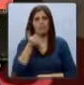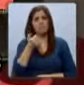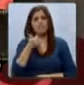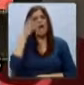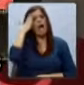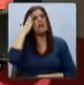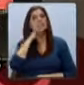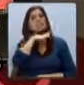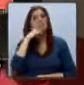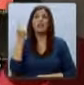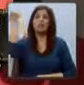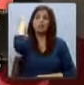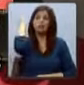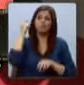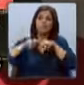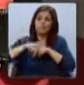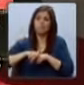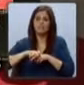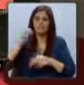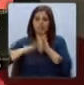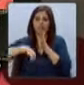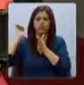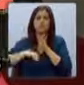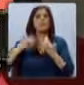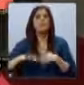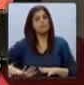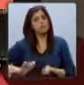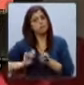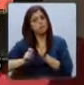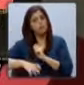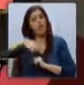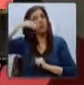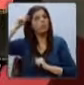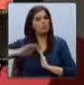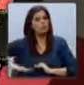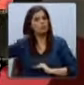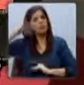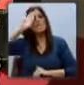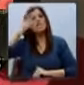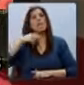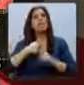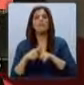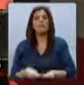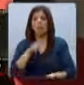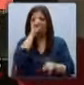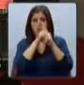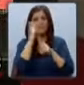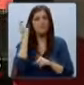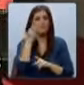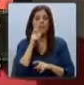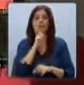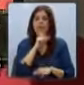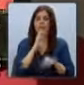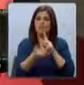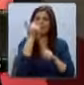fila de trás e sermos Rebeldes mas quando somos crescidos sabemos bem a diferença que faz para os objetivos na vida e para aquilo que podemos conseguir